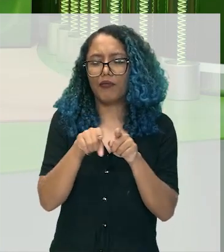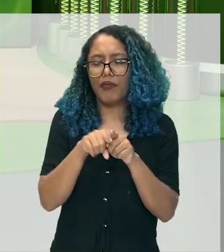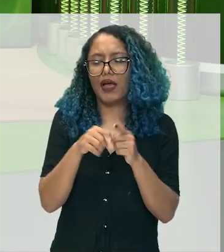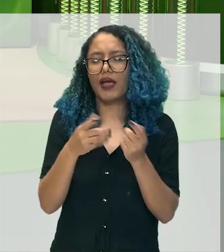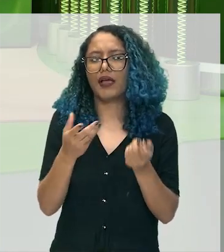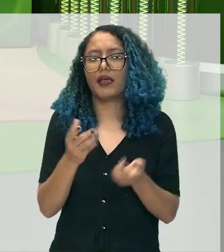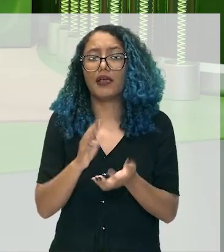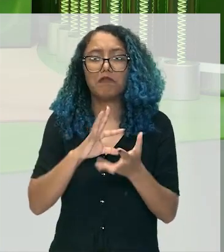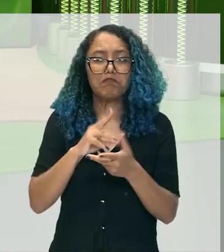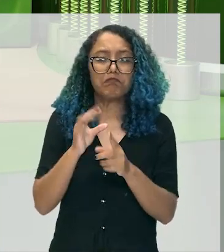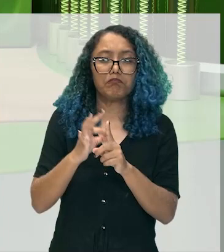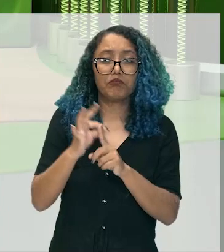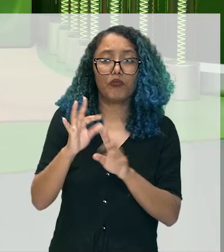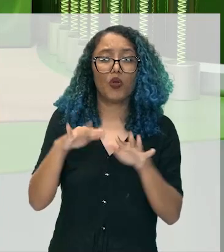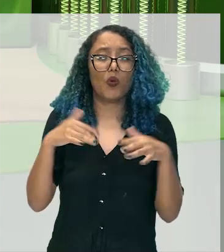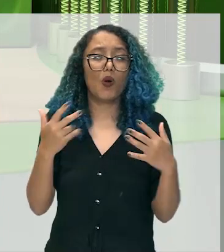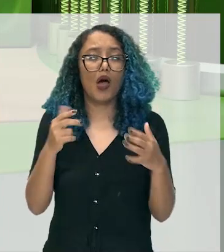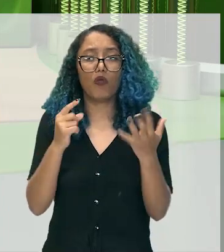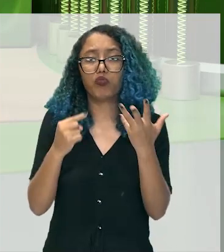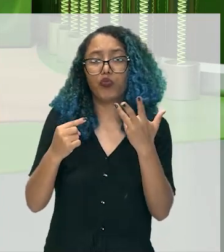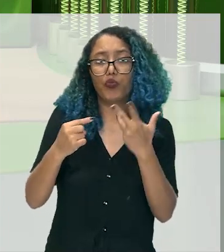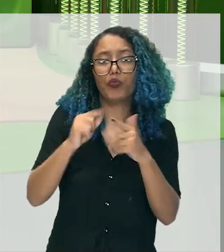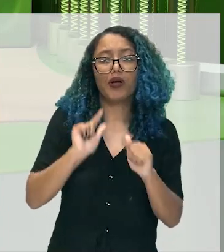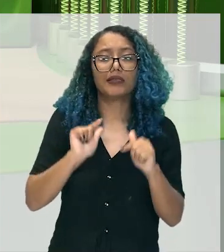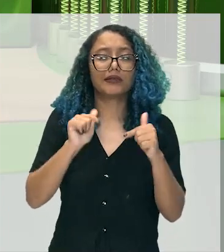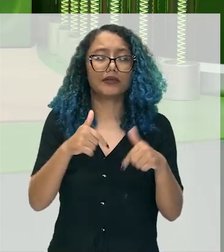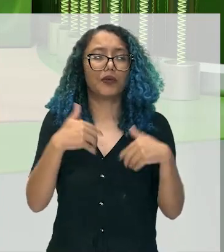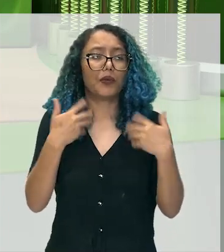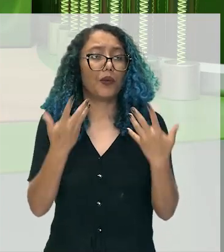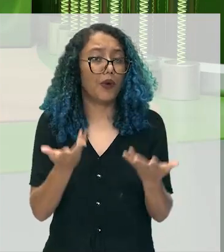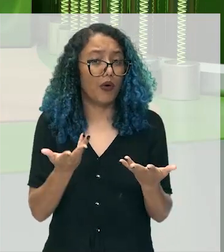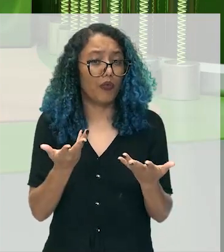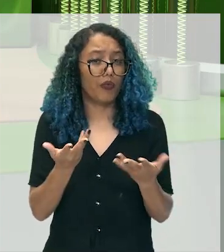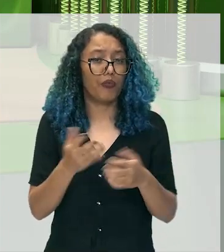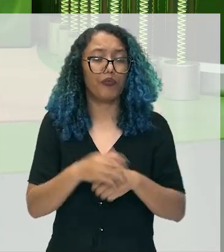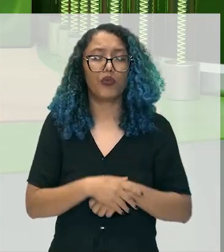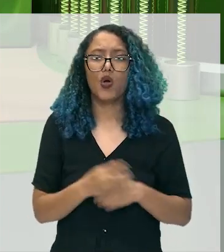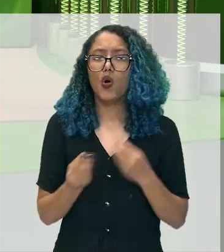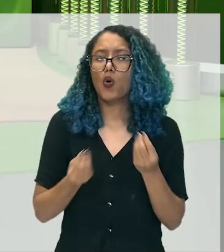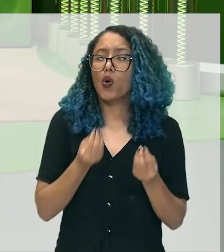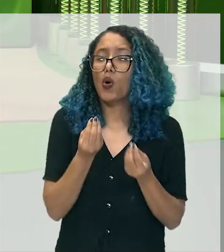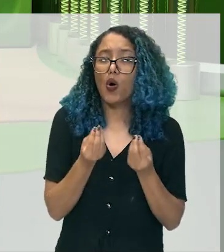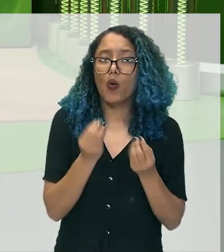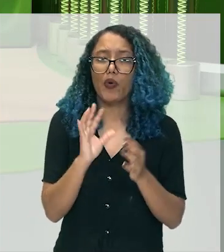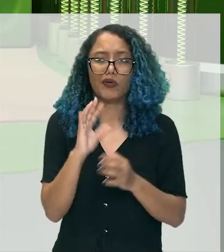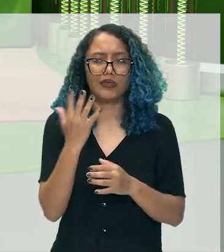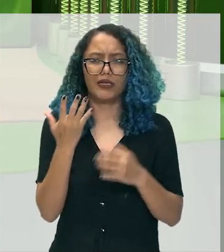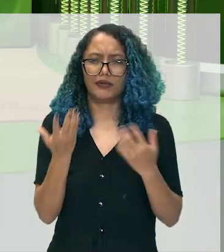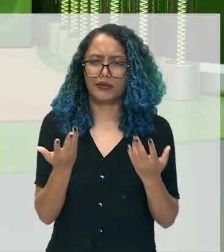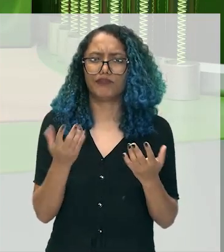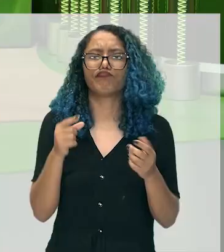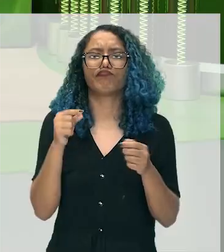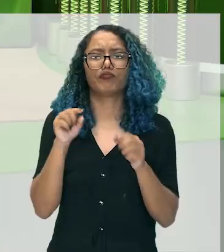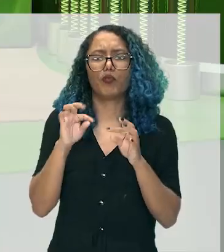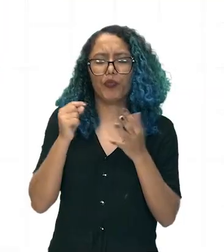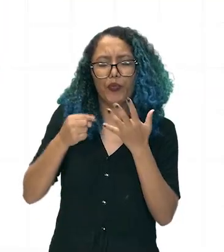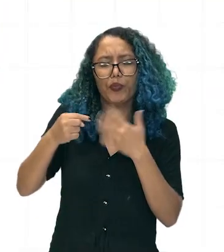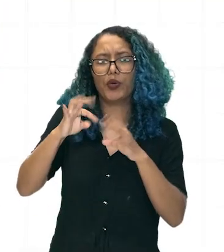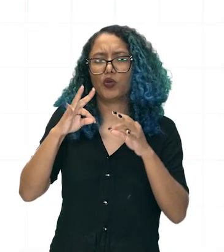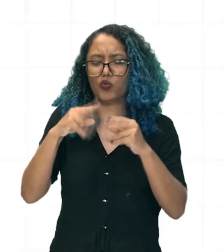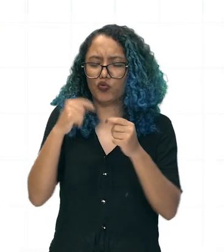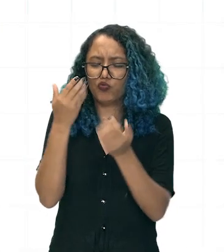consequentemente, do aquecimento global na superfície do planeta Terra. Como é que tem acontecido isso? Vejam